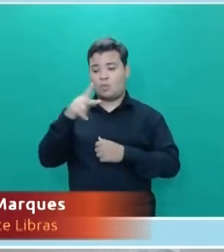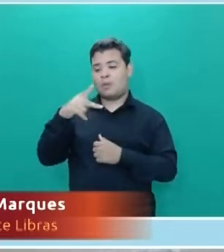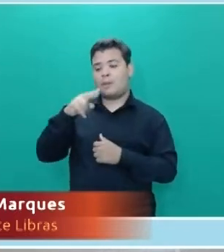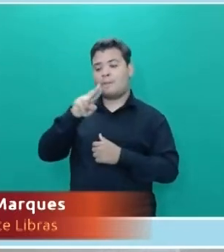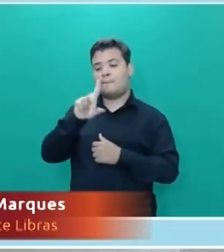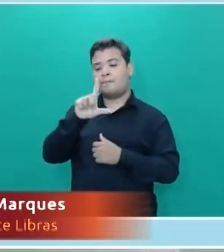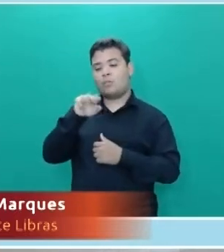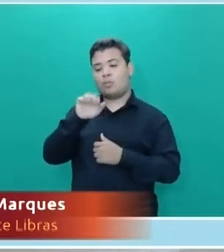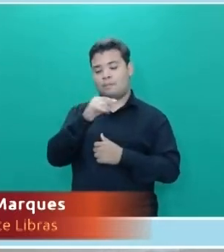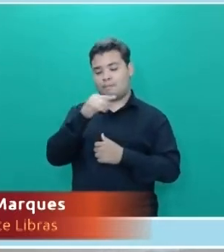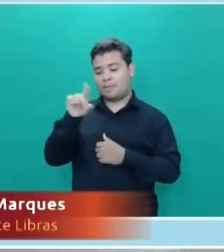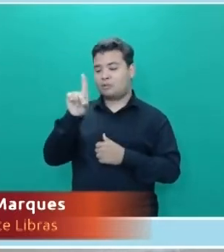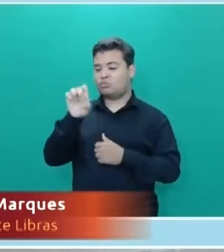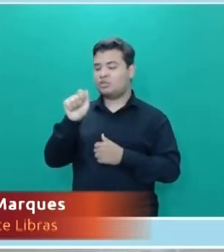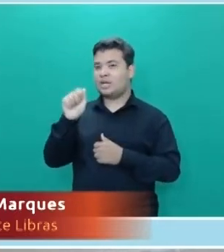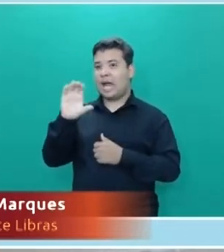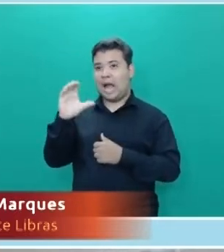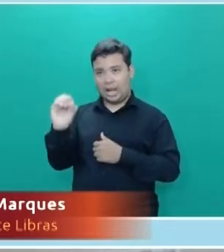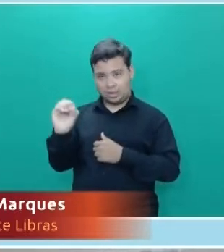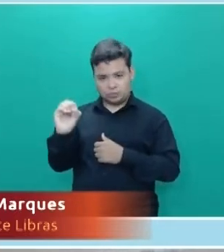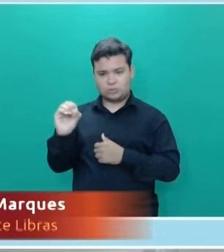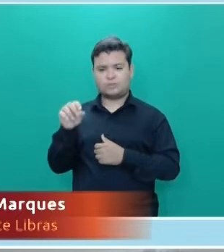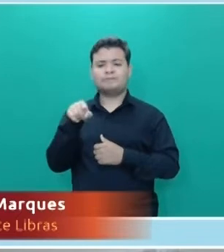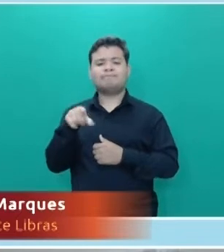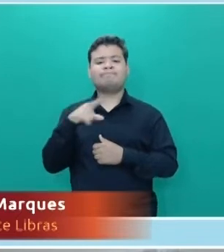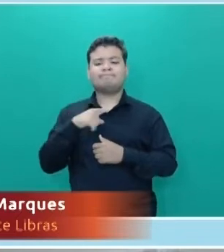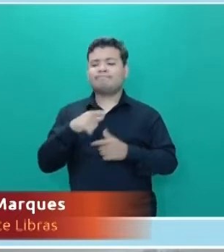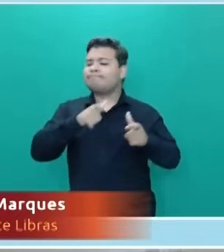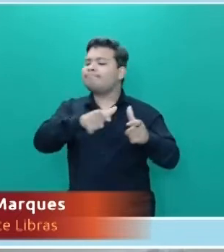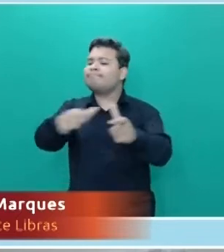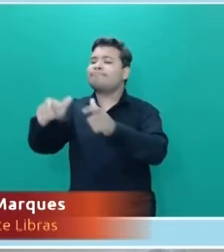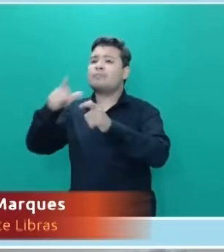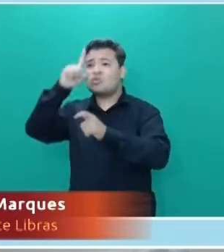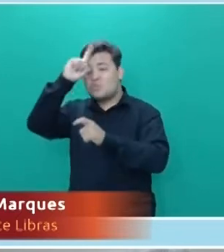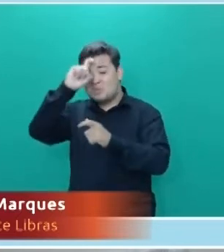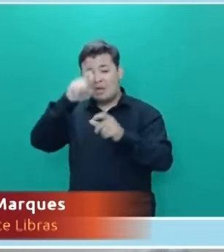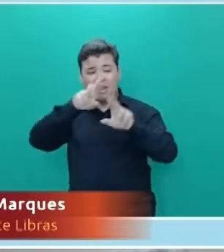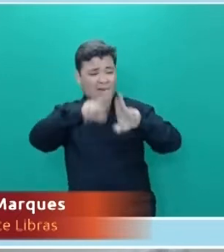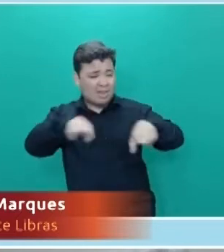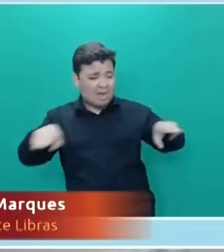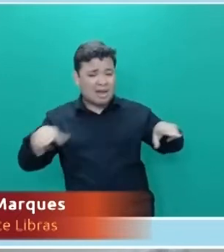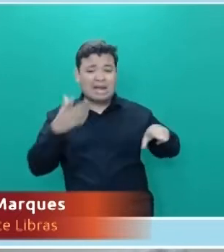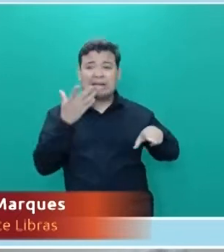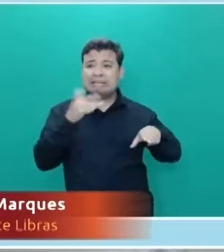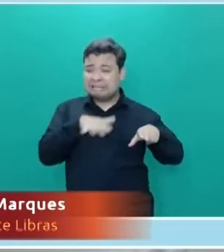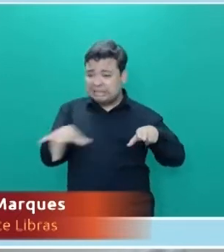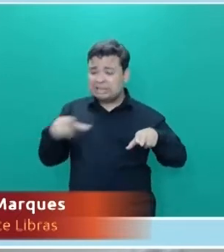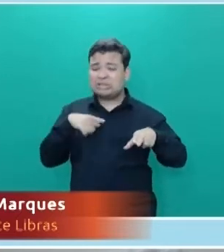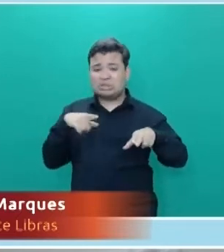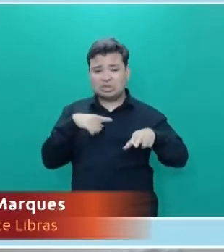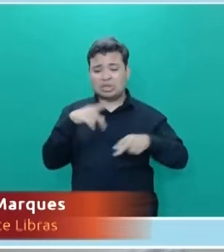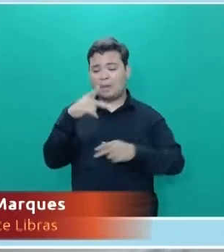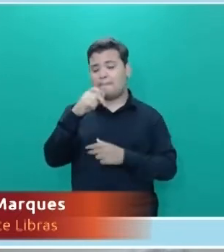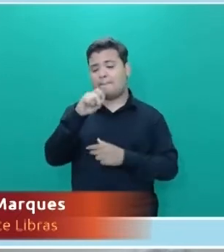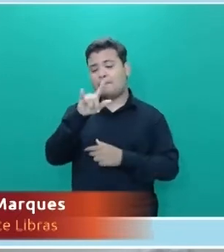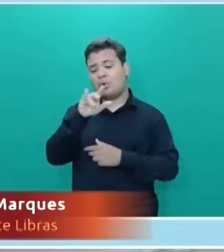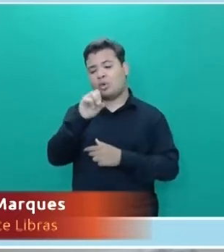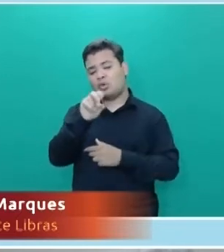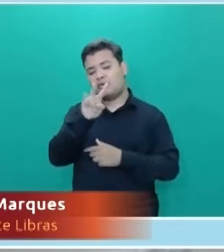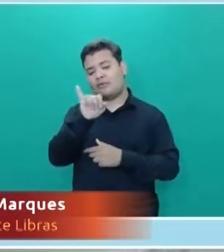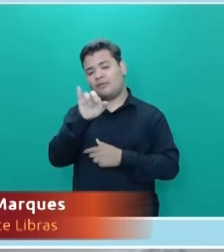de hospitais com crianças com sintomas aí do poliovírus, quando a gente